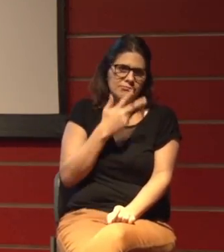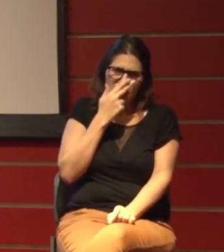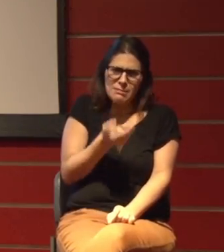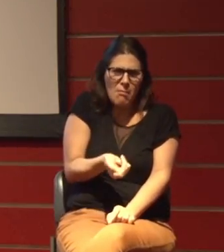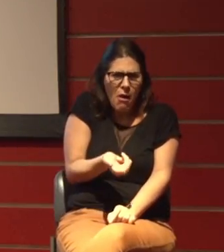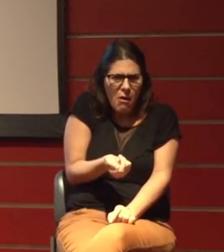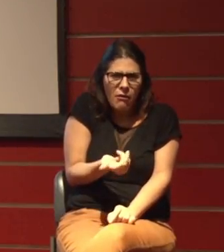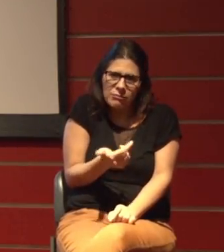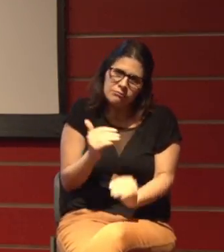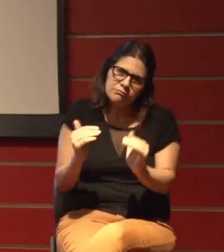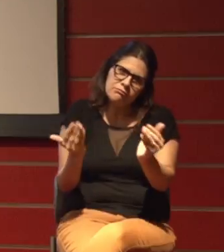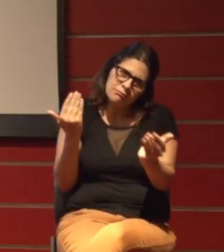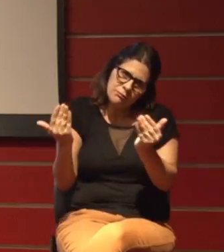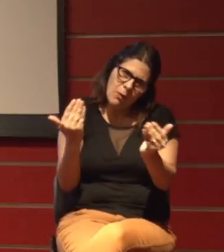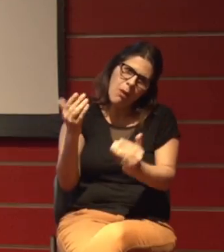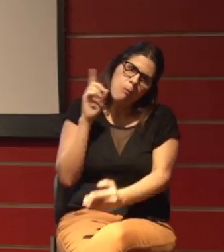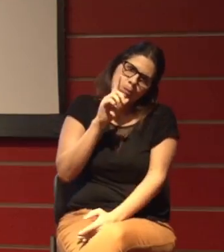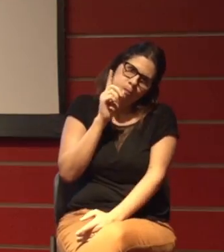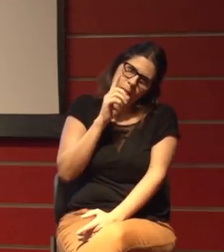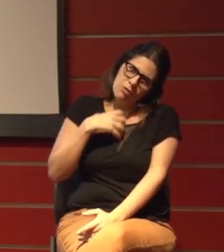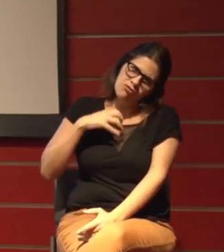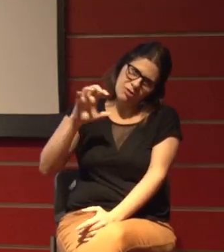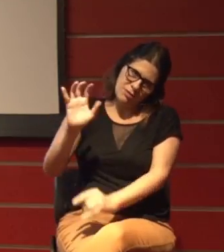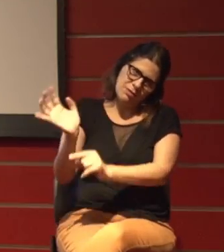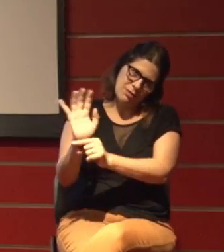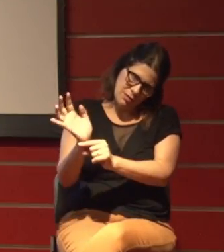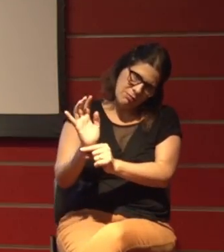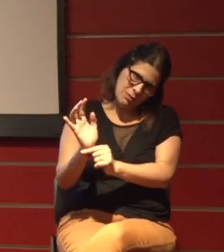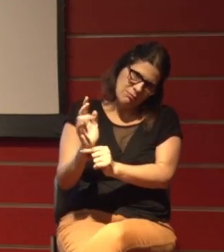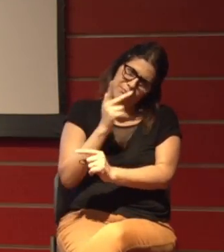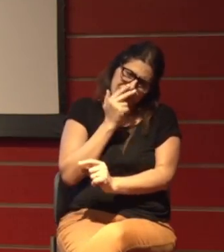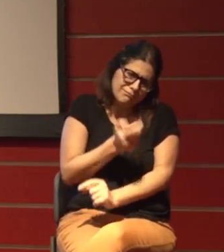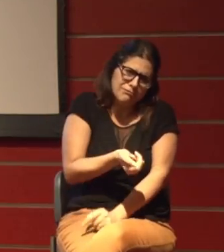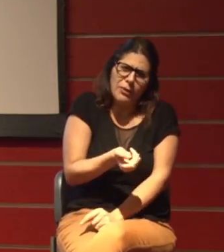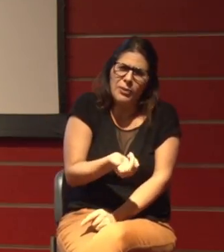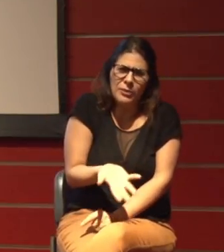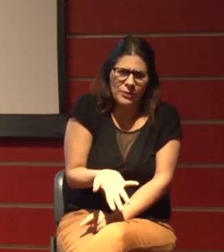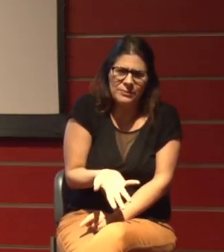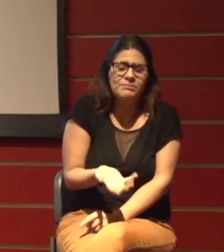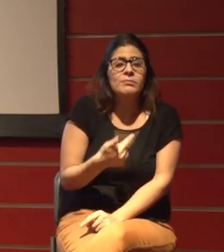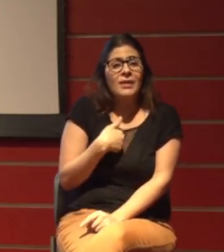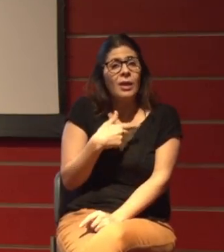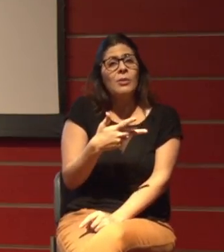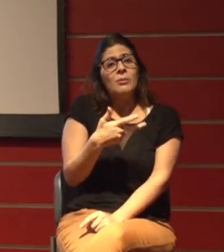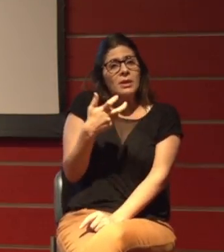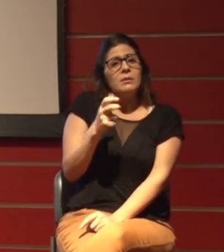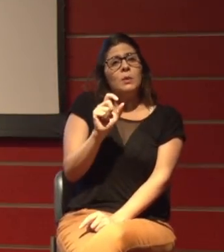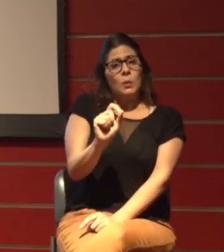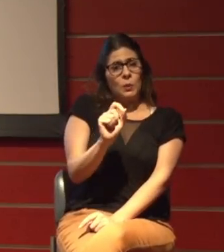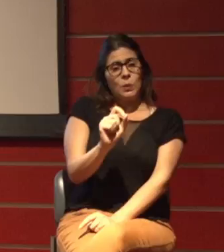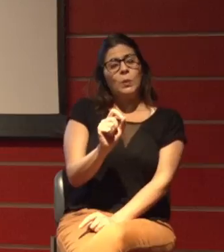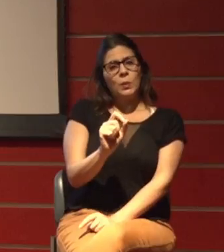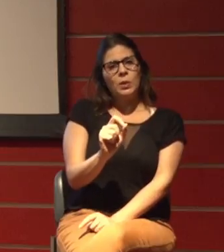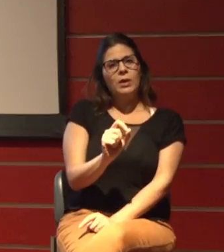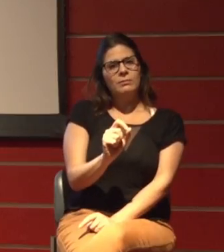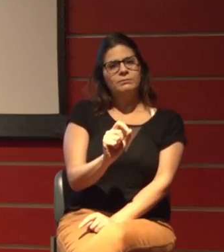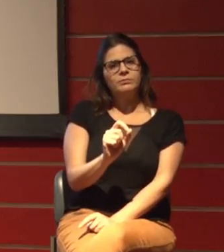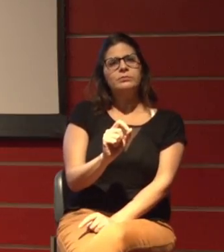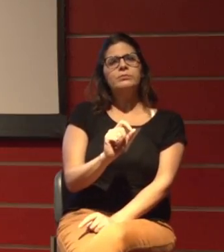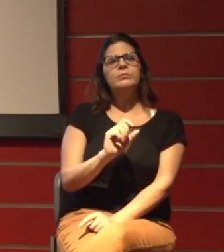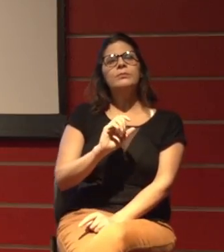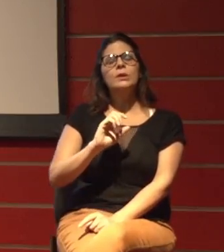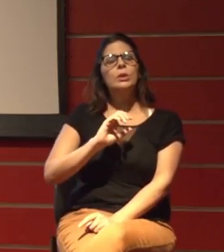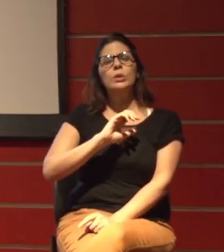nada e E aí eu comecei a perceber que eu acho que tudo que